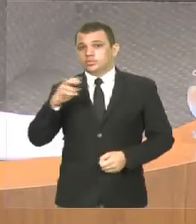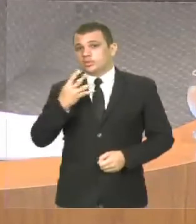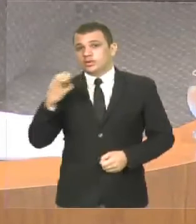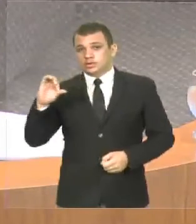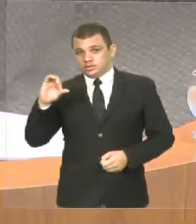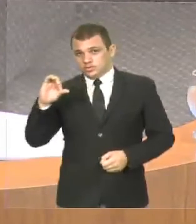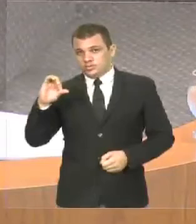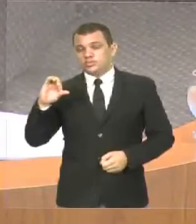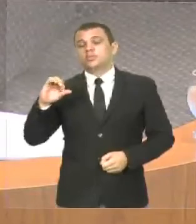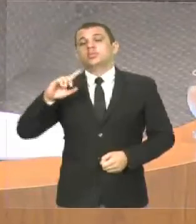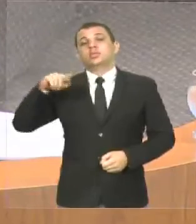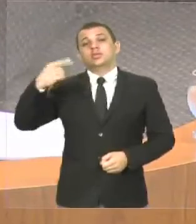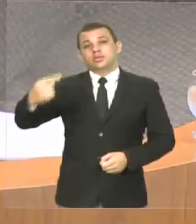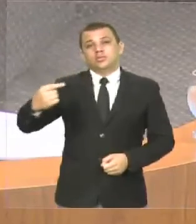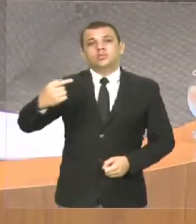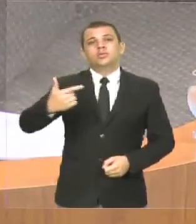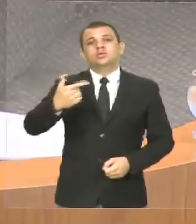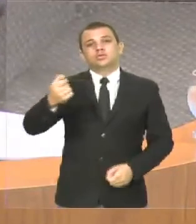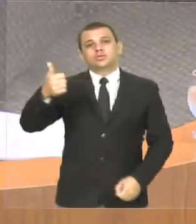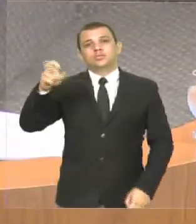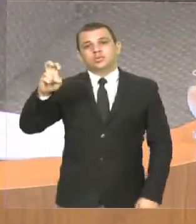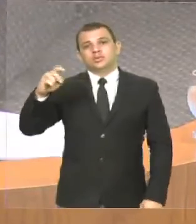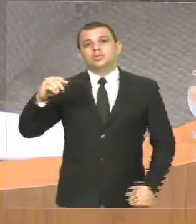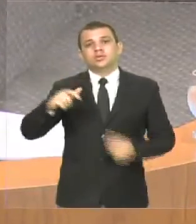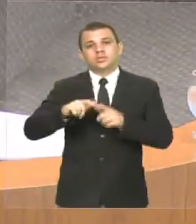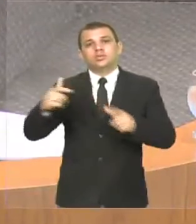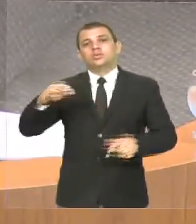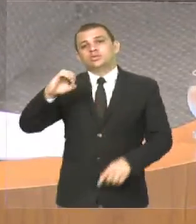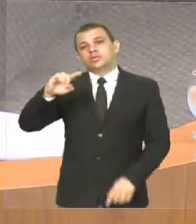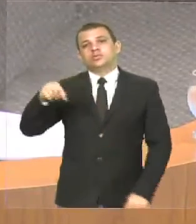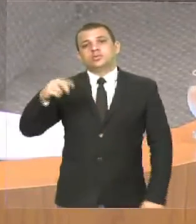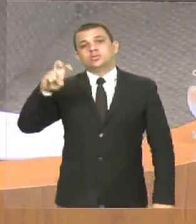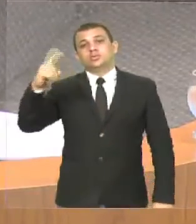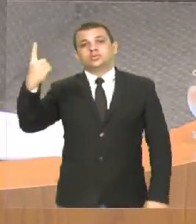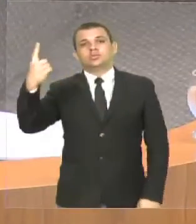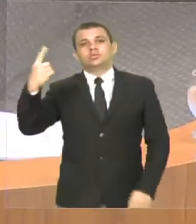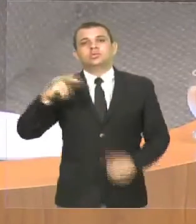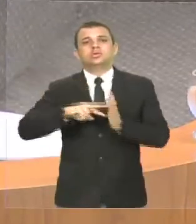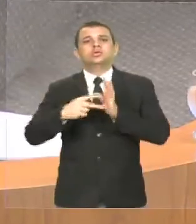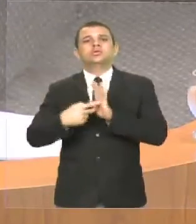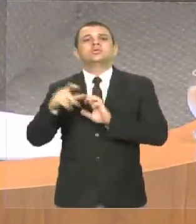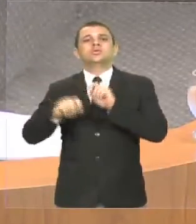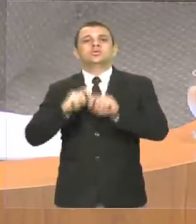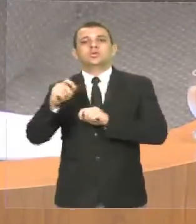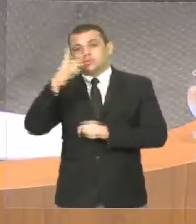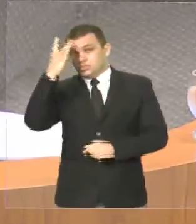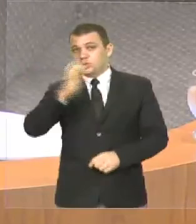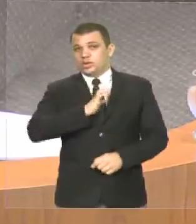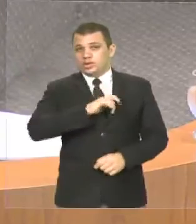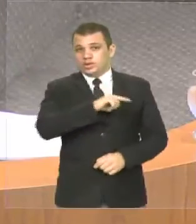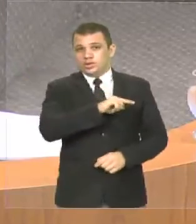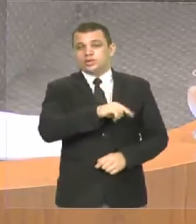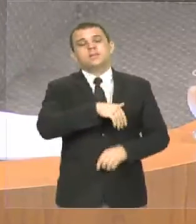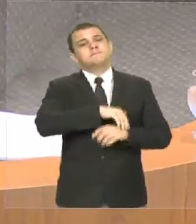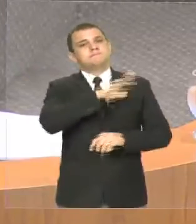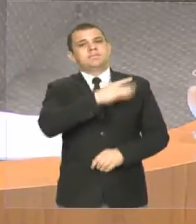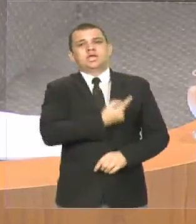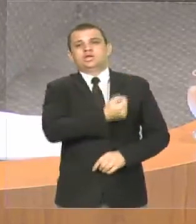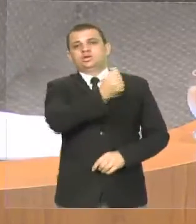aumentou mais a concentração de renda, ou seja, os ricos ficaram mais ricos e os pobres, a distância entre ricos e